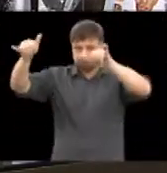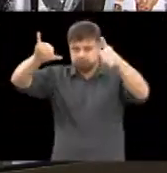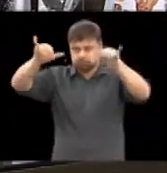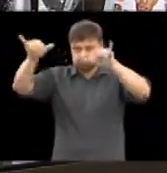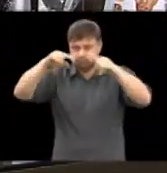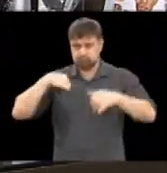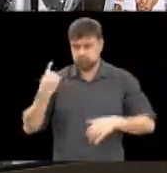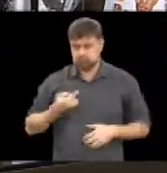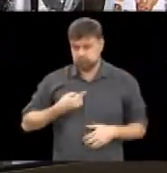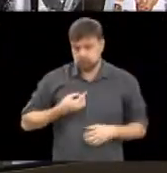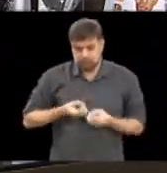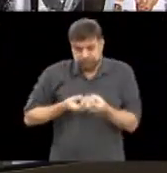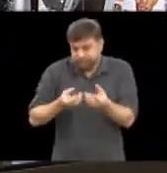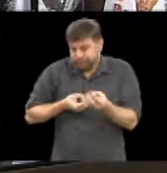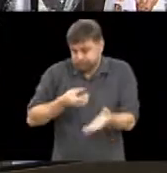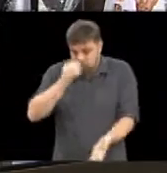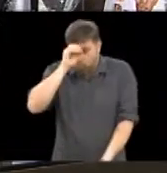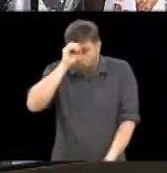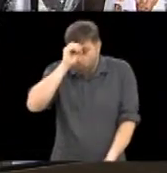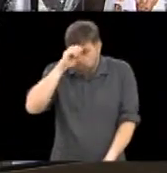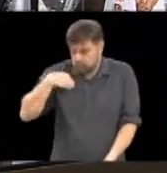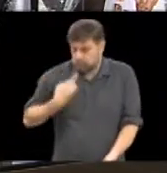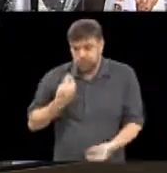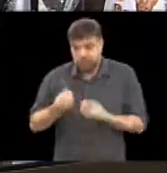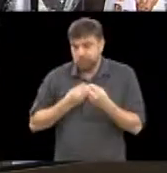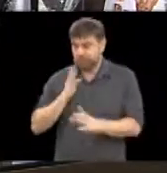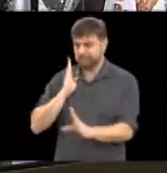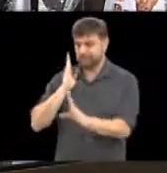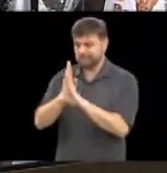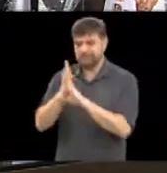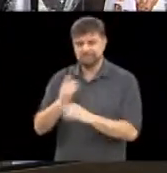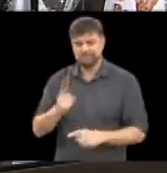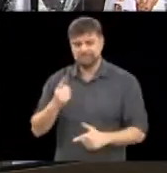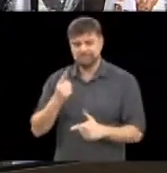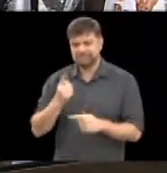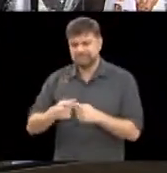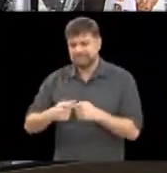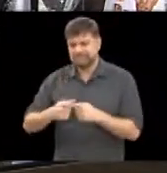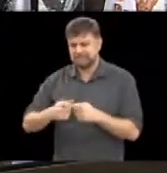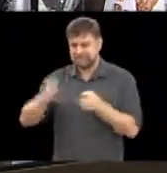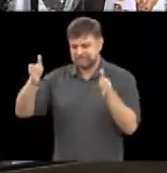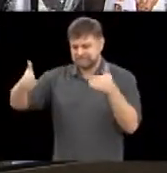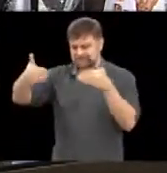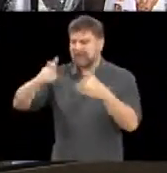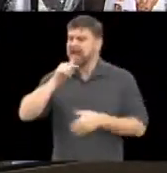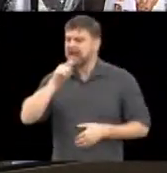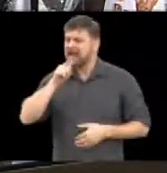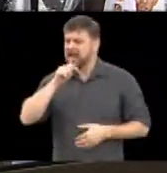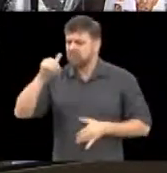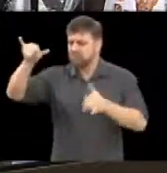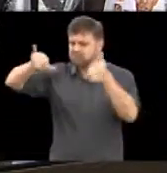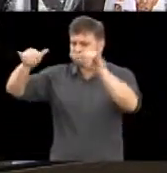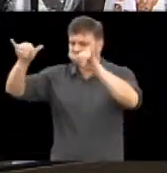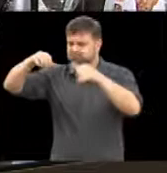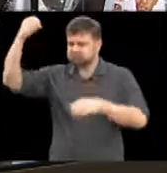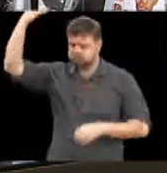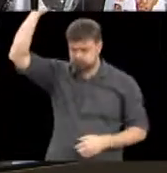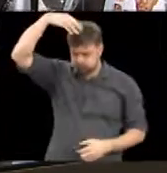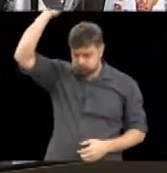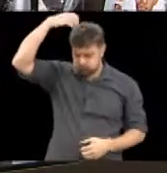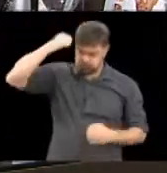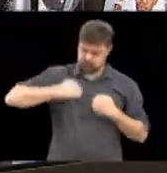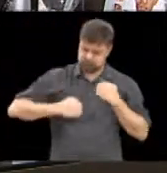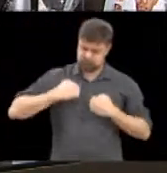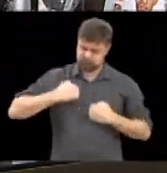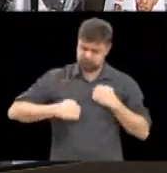Se a gente não tem essa informação, a gente não vai descobrir que está podendo ser dessa água que vem dessa caixa d'água, certo?